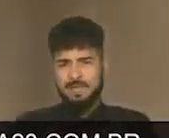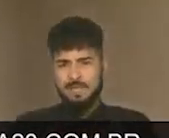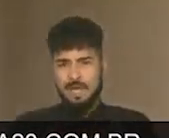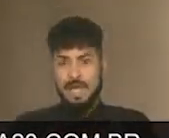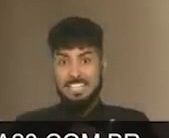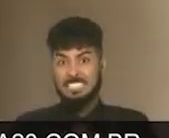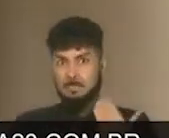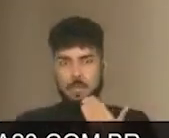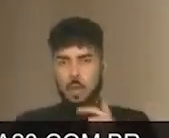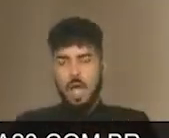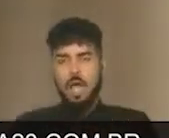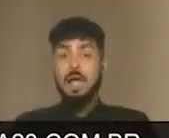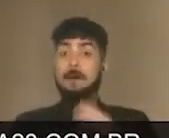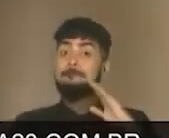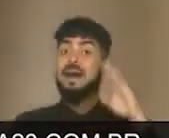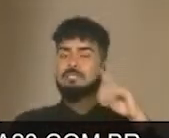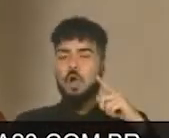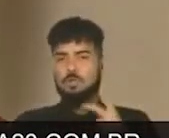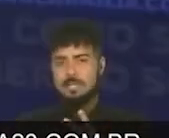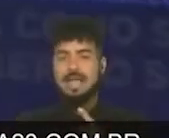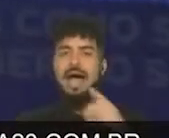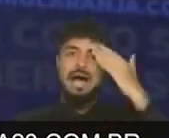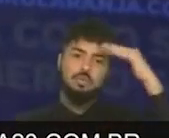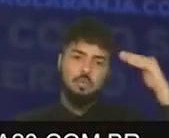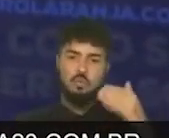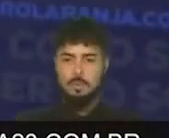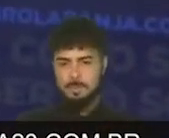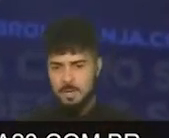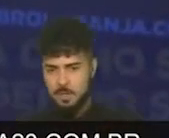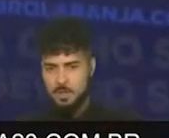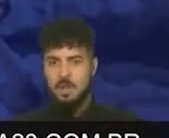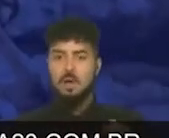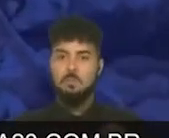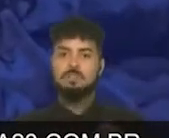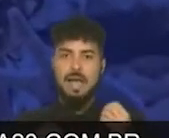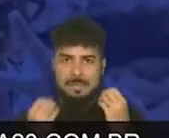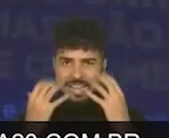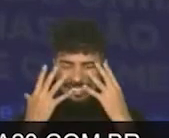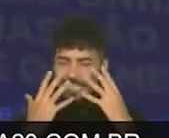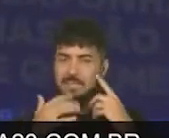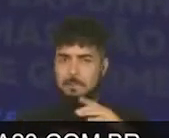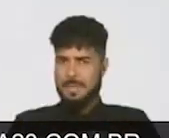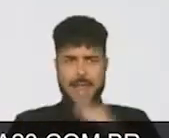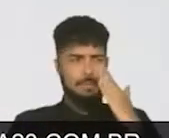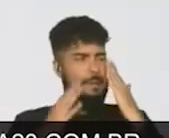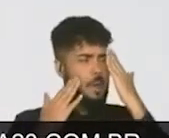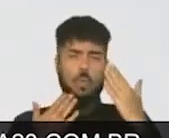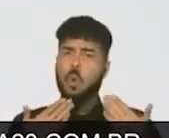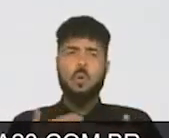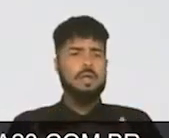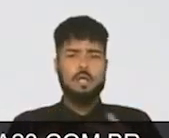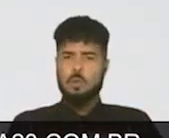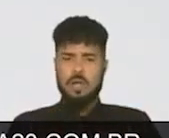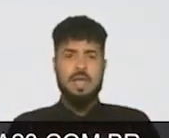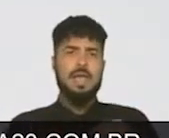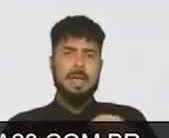e é mais frequente em adultos brancos. Ele pode aparecer na pele em qualquer parte do corpo na